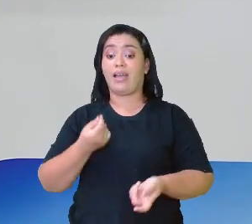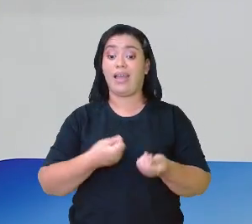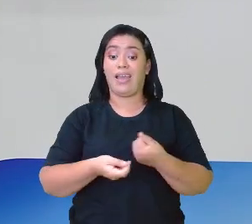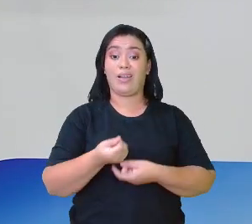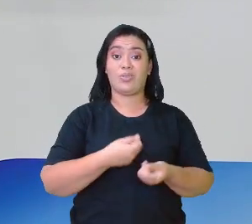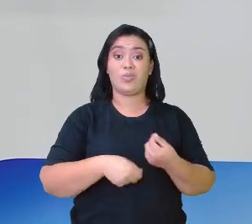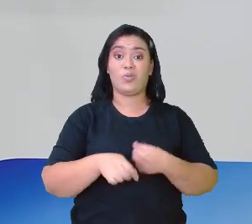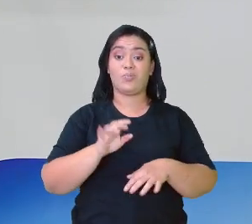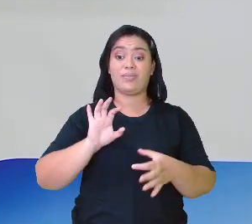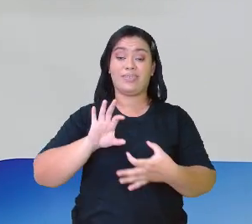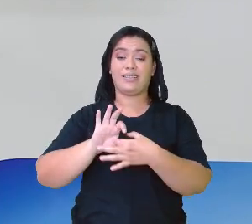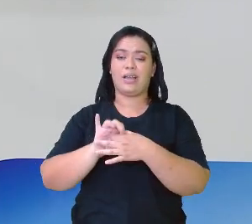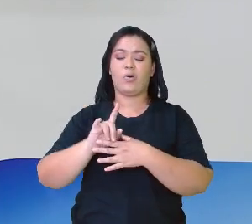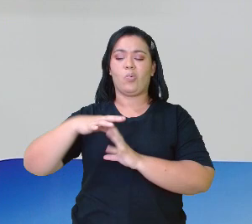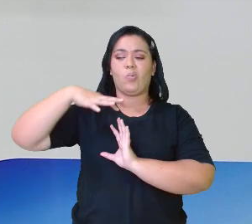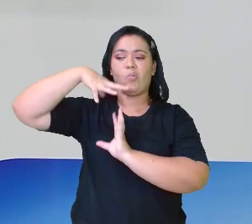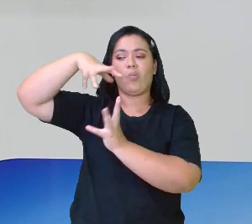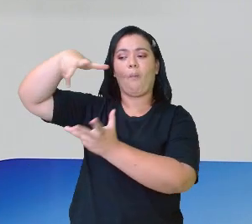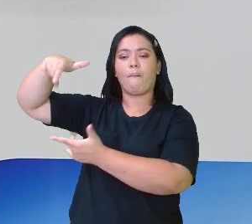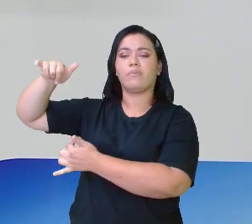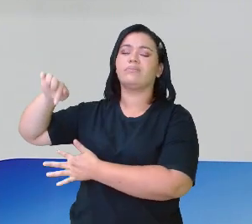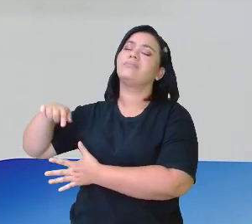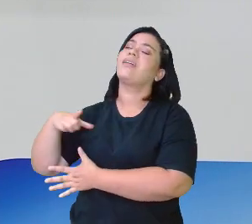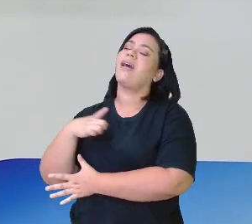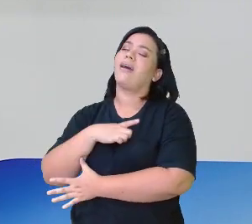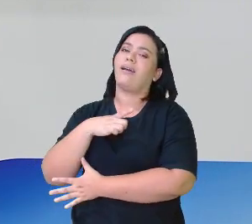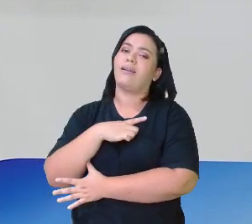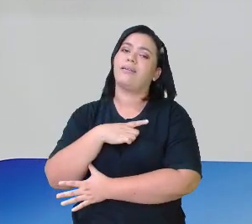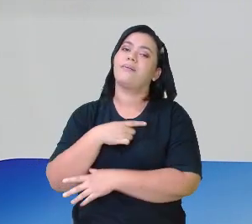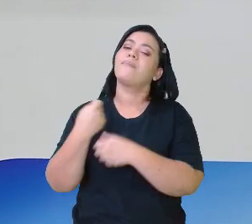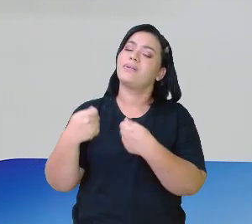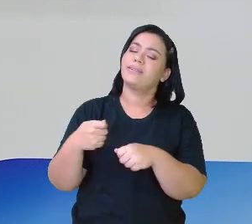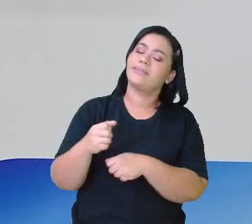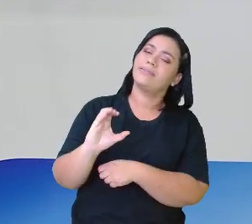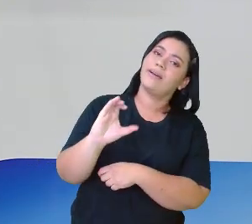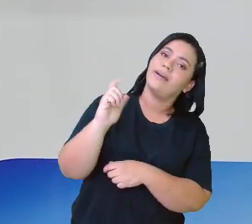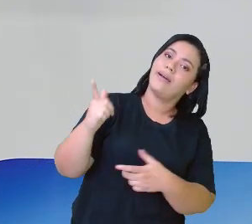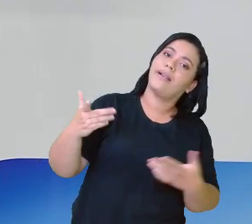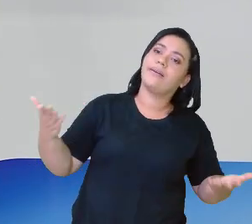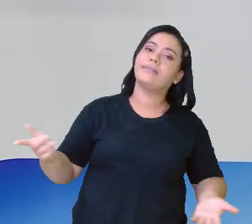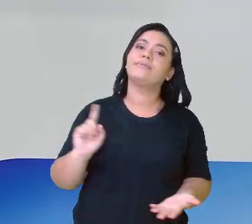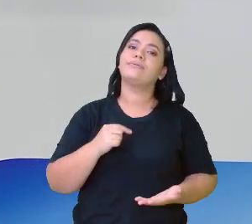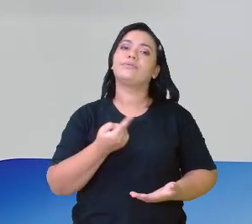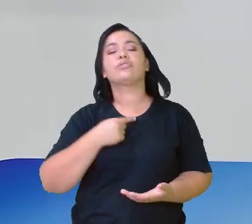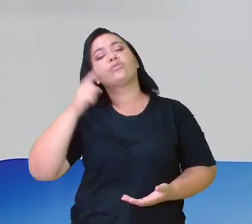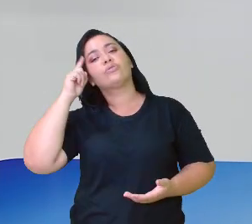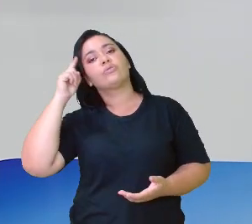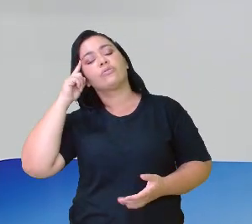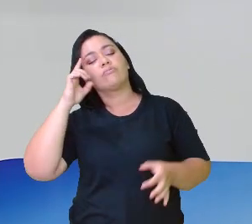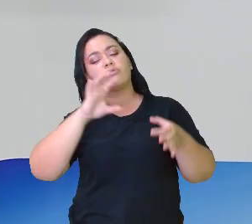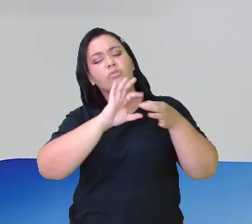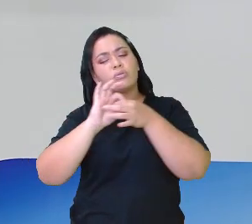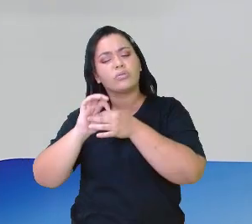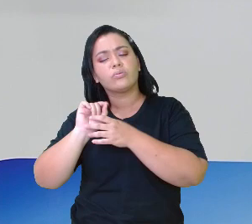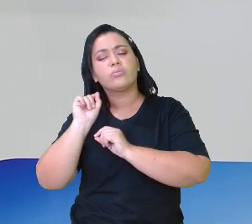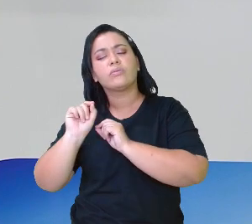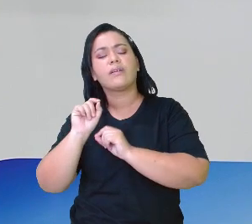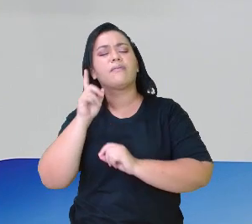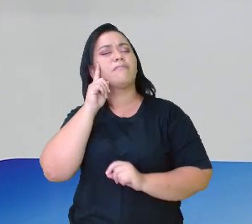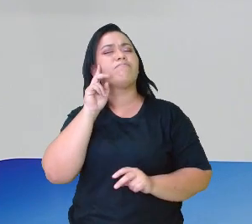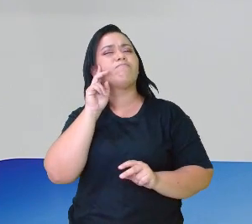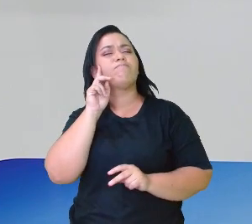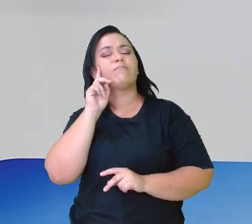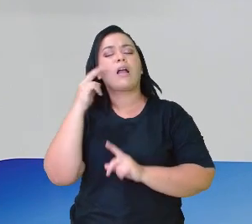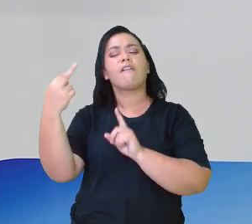economia integrada, o mundo inteiro está ali e a gente precisa, claro, no nosso dia a dia, no nosso contexto, visualizar o que é